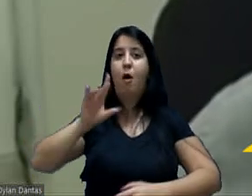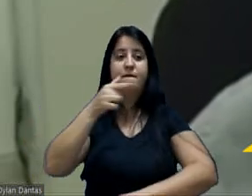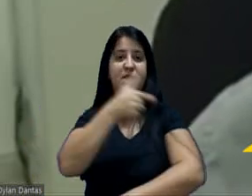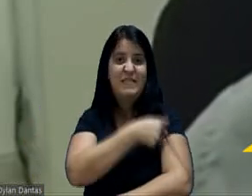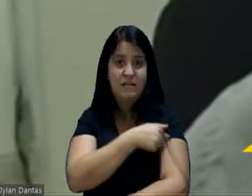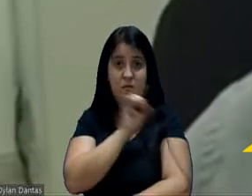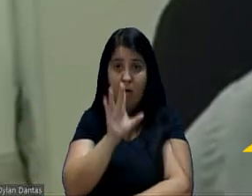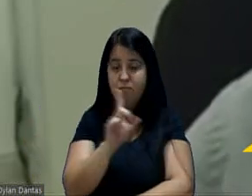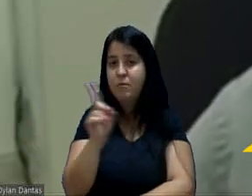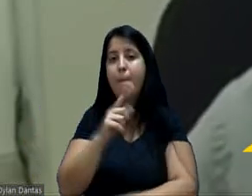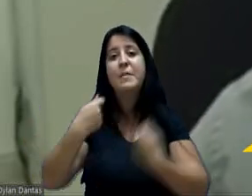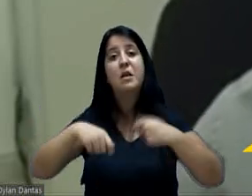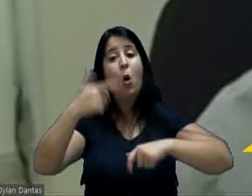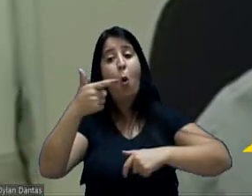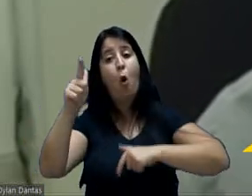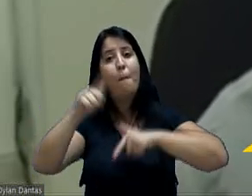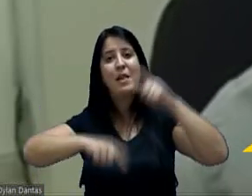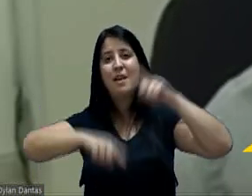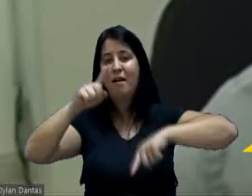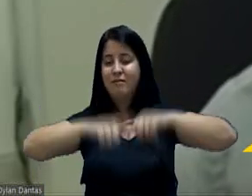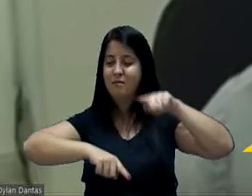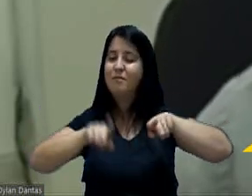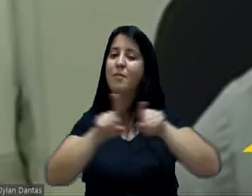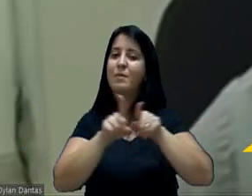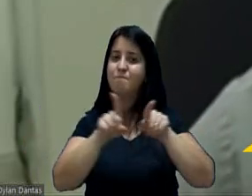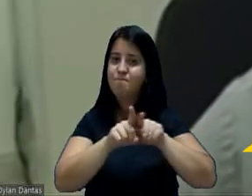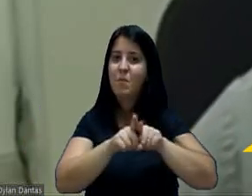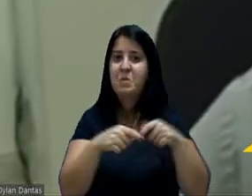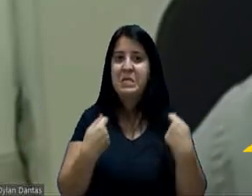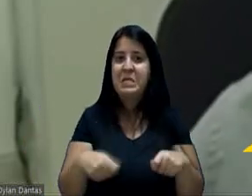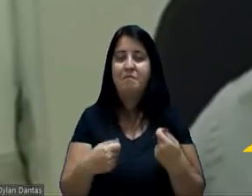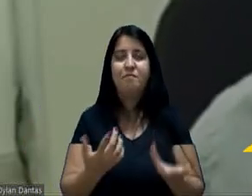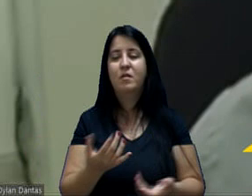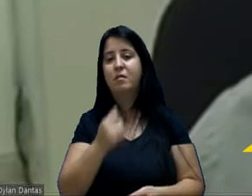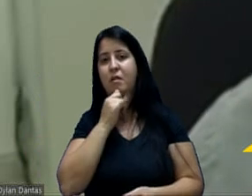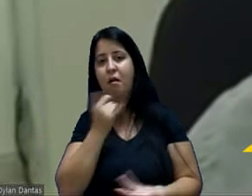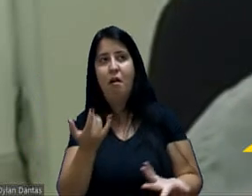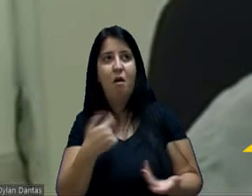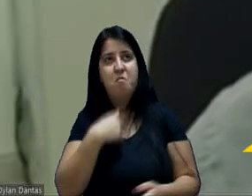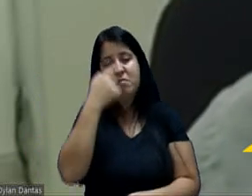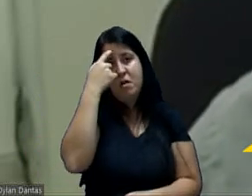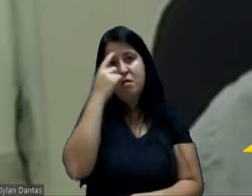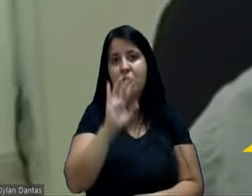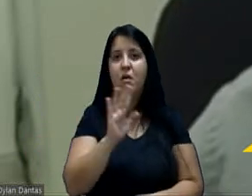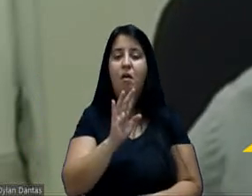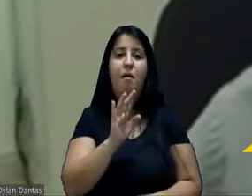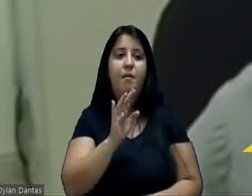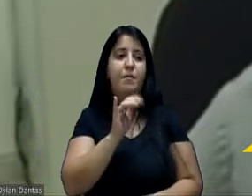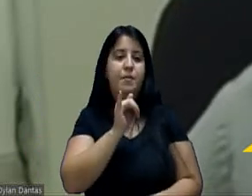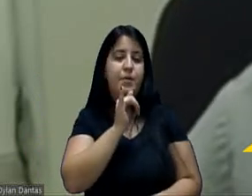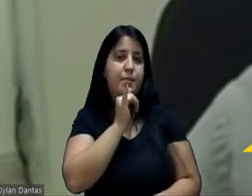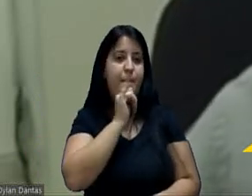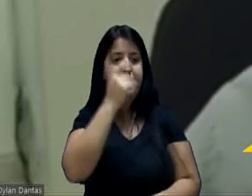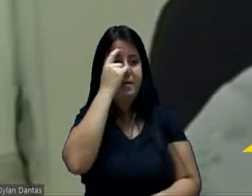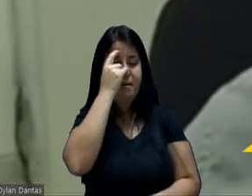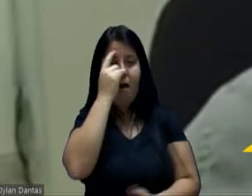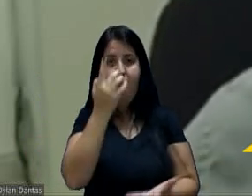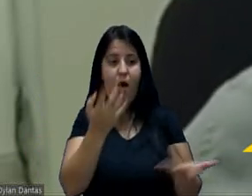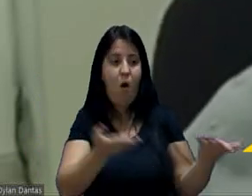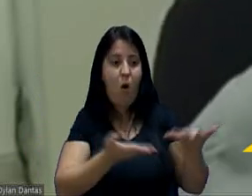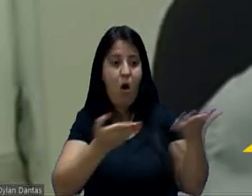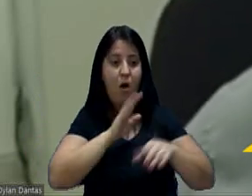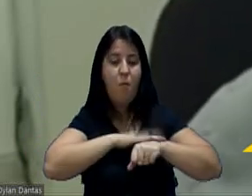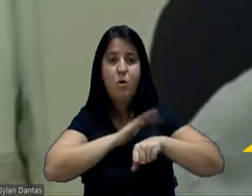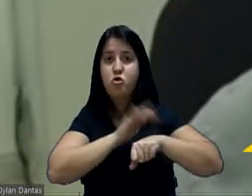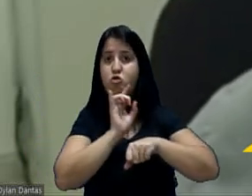nós precisamos de insumos também, tá bom? Então, a gente não pode, de repente, eu penso assim, engessar nesse momento